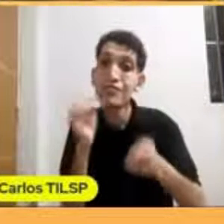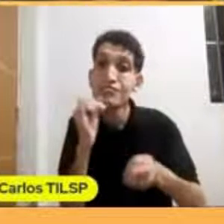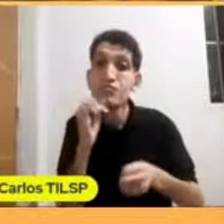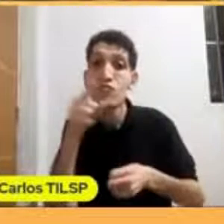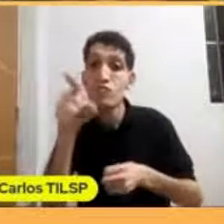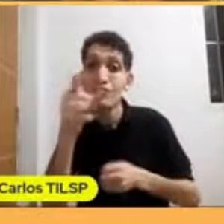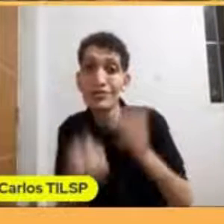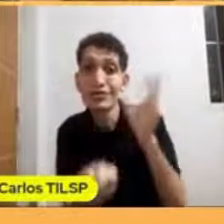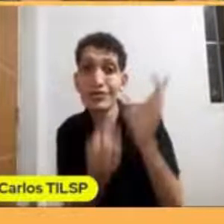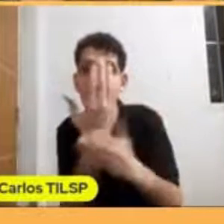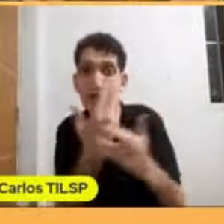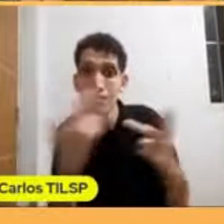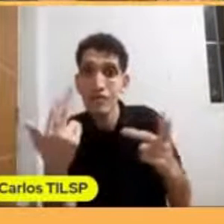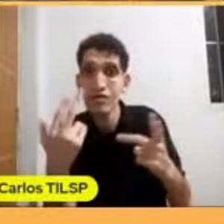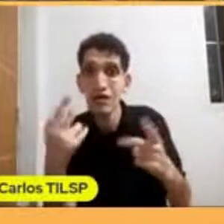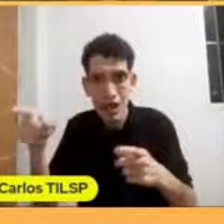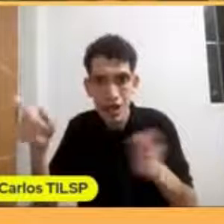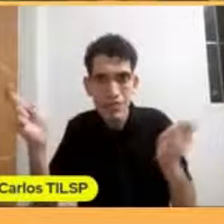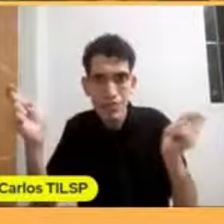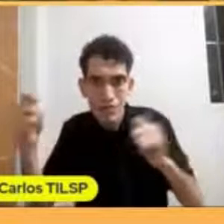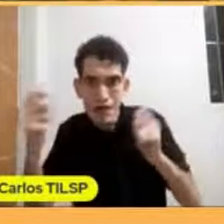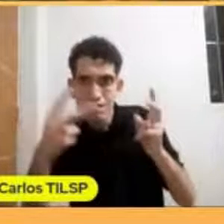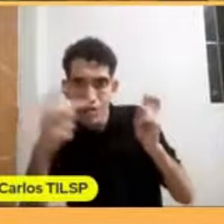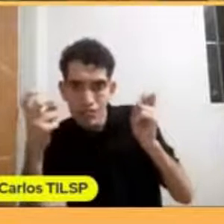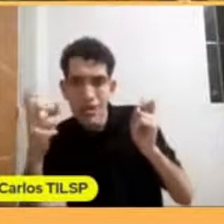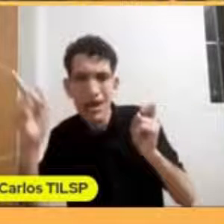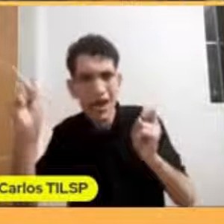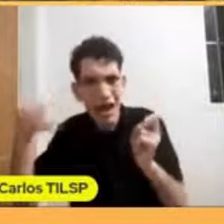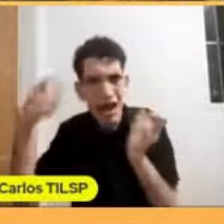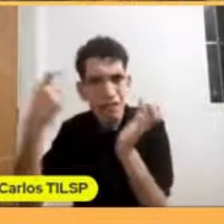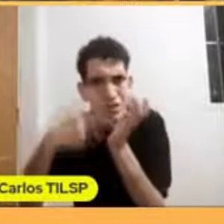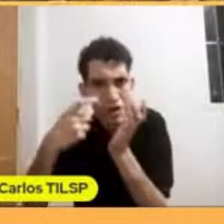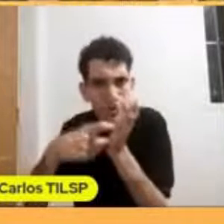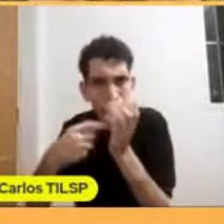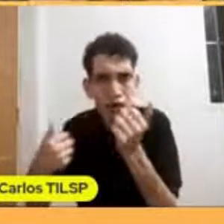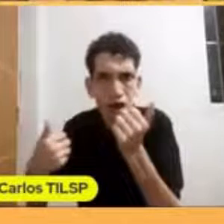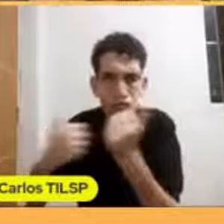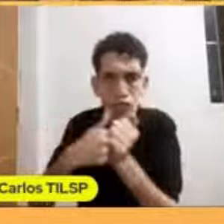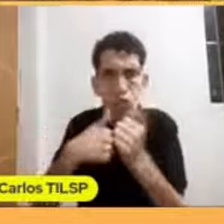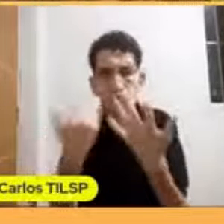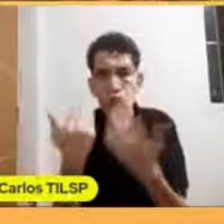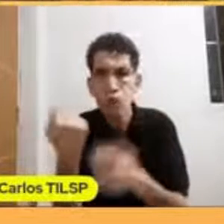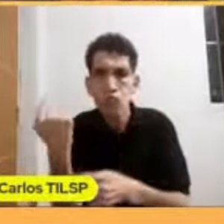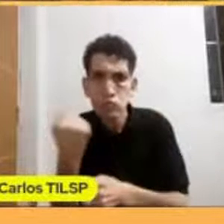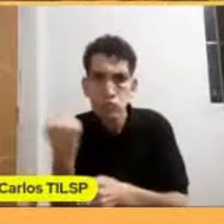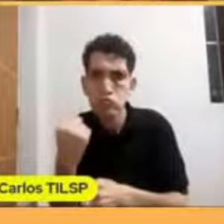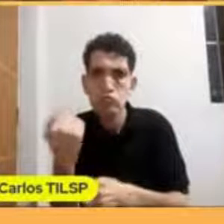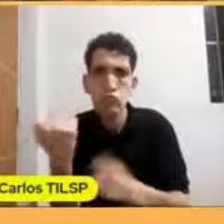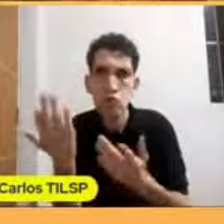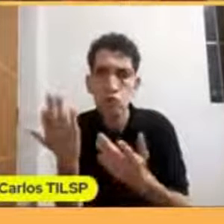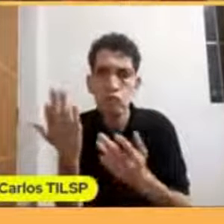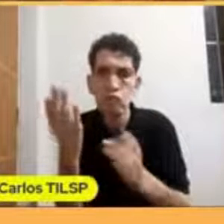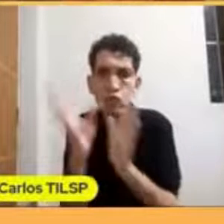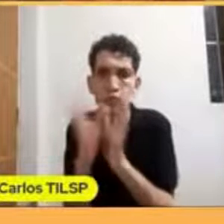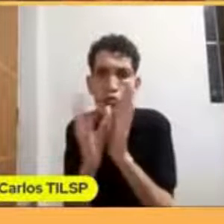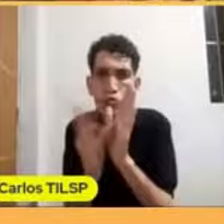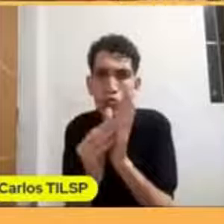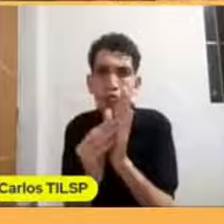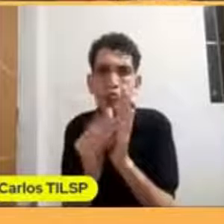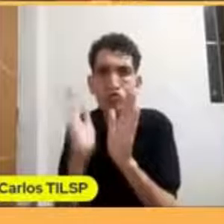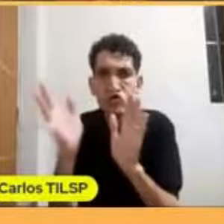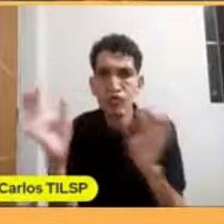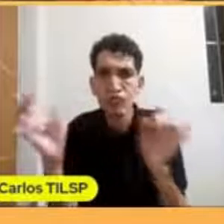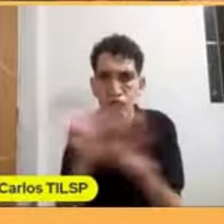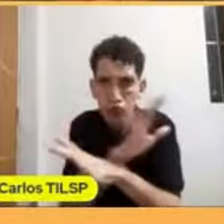no digital, seja um software, seja um aplicativo, seja um conteúdo digital, uma postagem